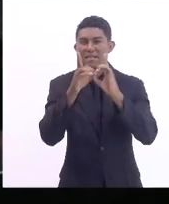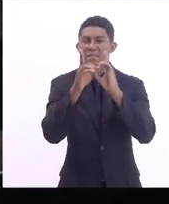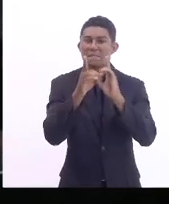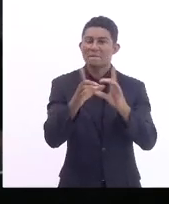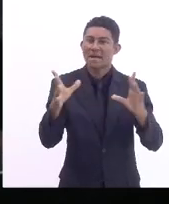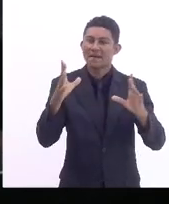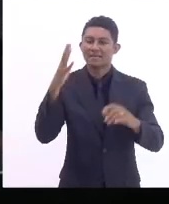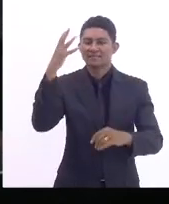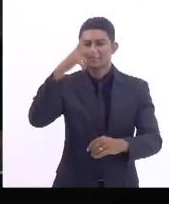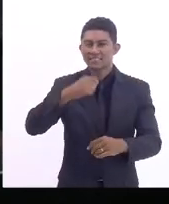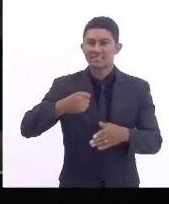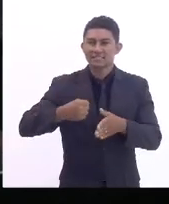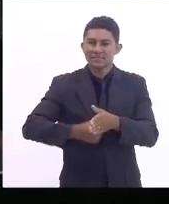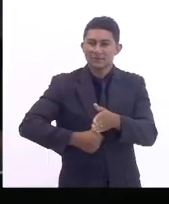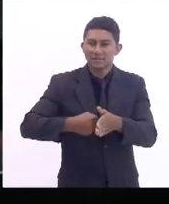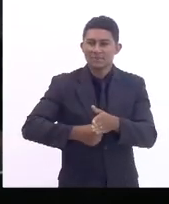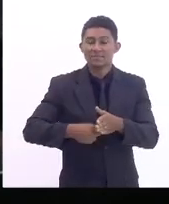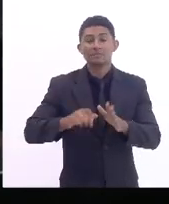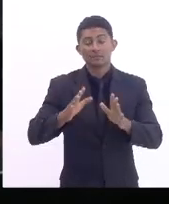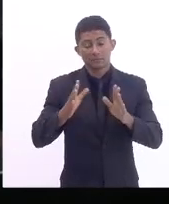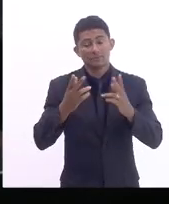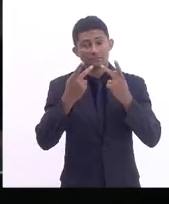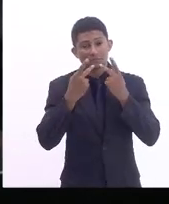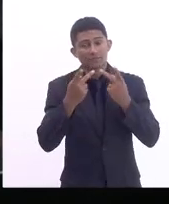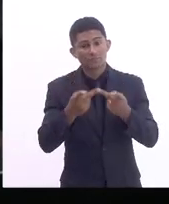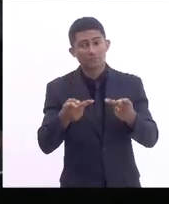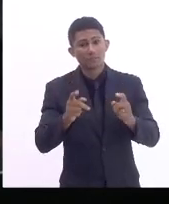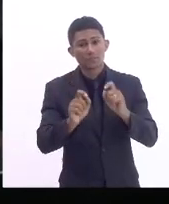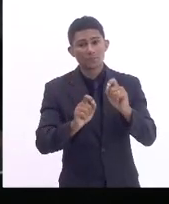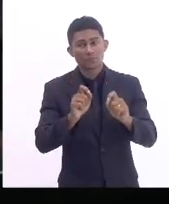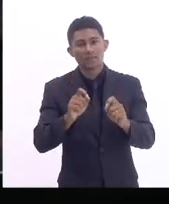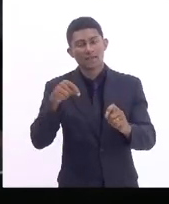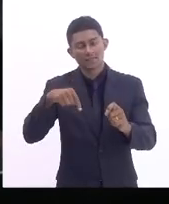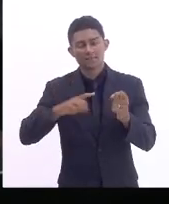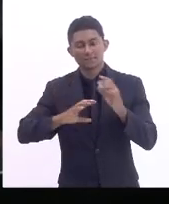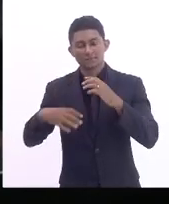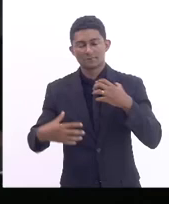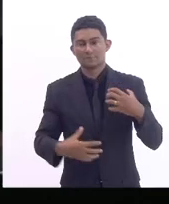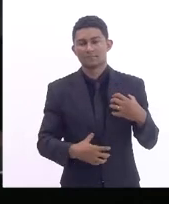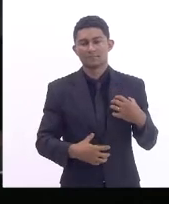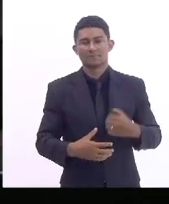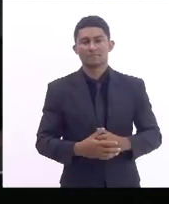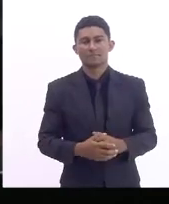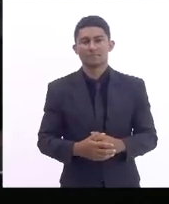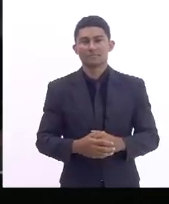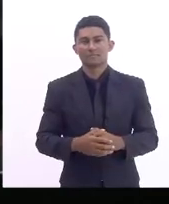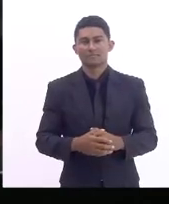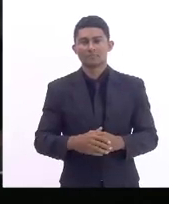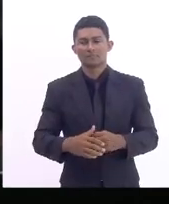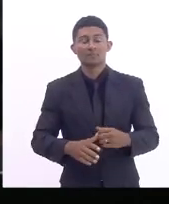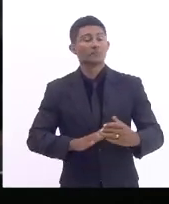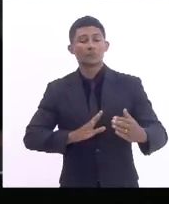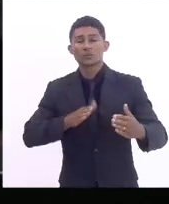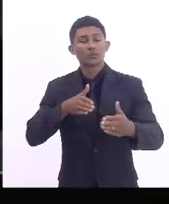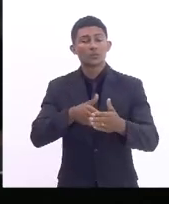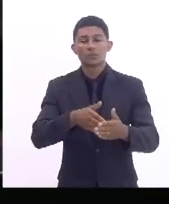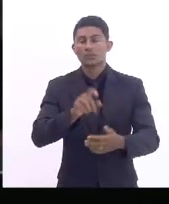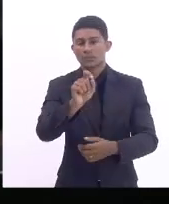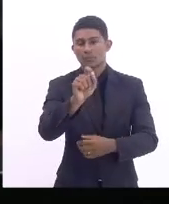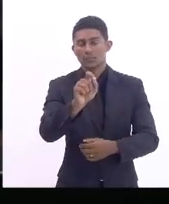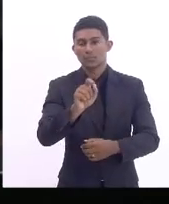é de muita luta mas que a gente reforça aqui nessa posse e por último e muito